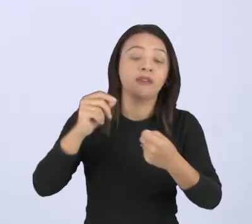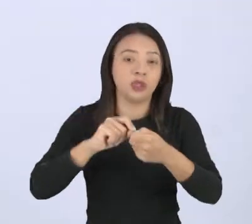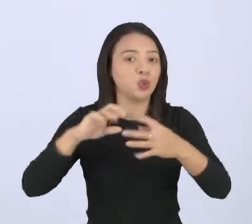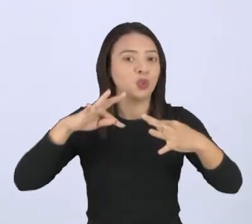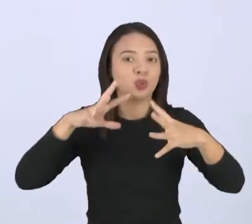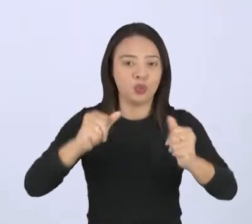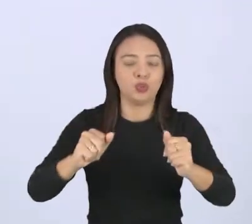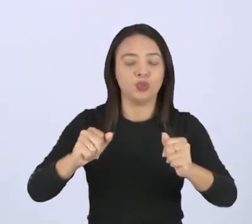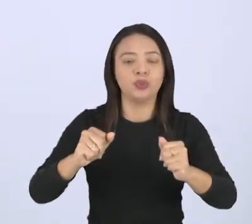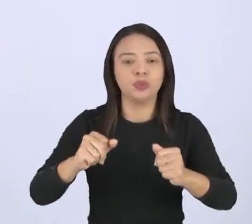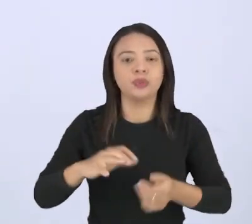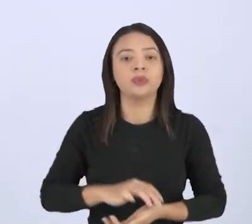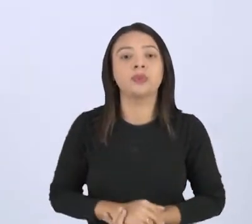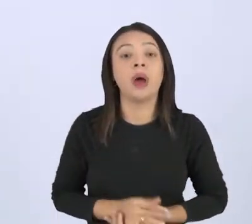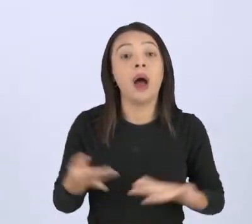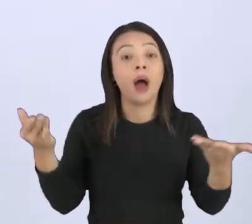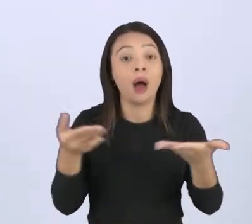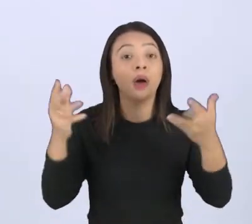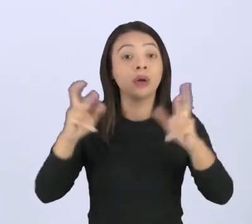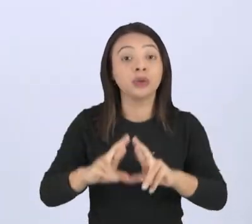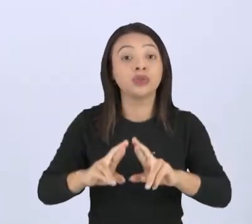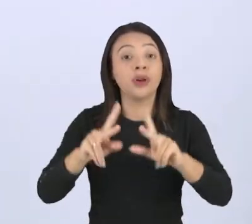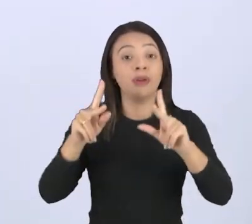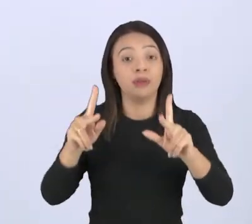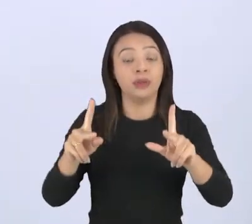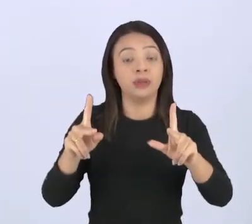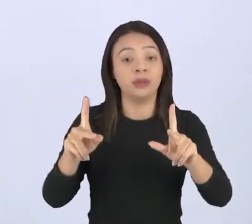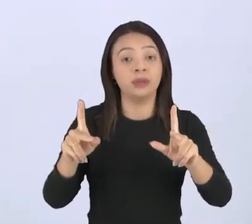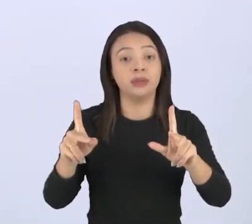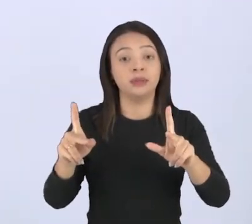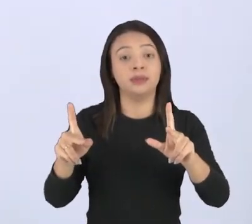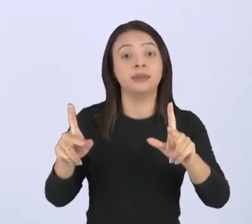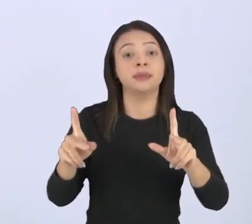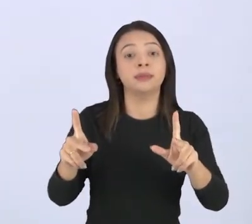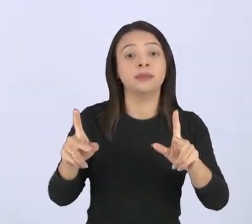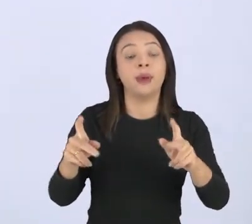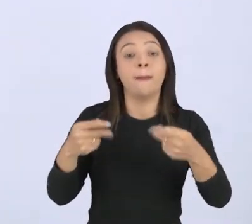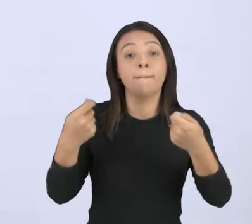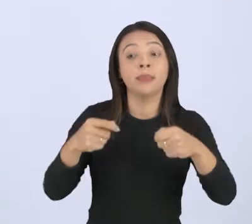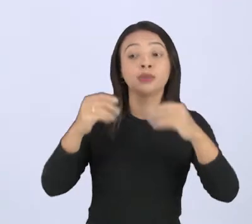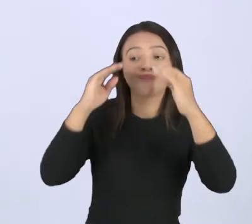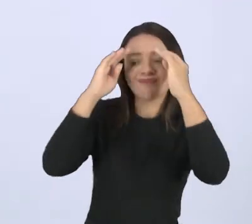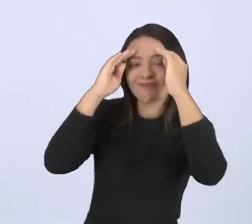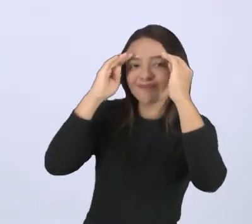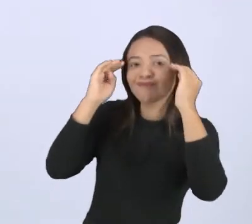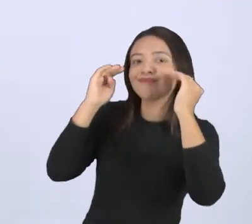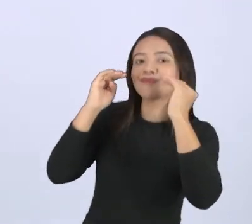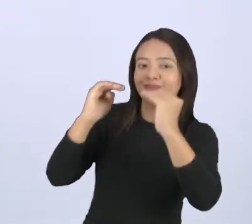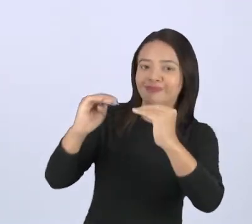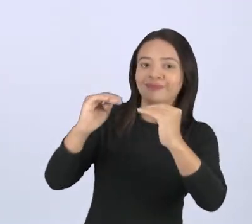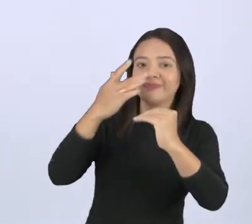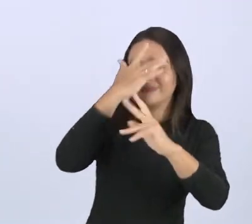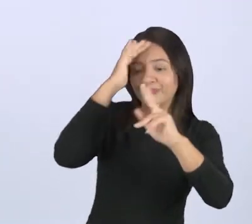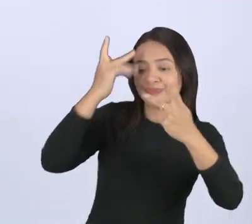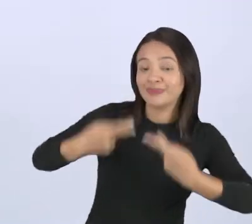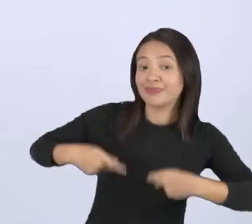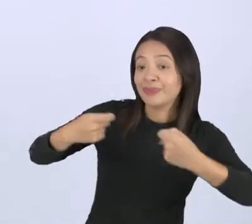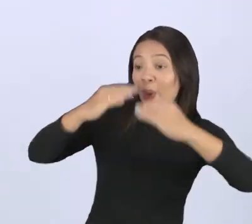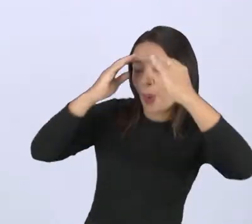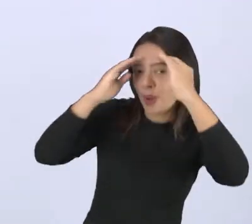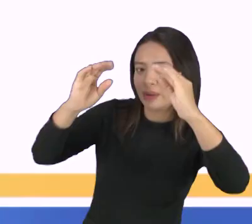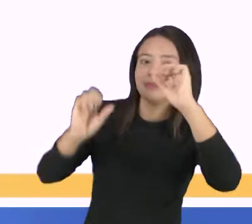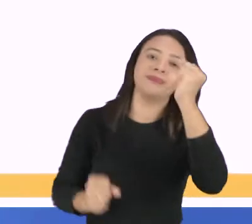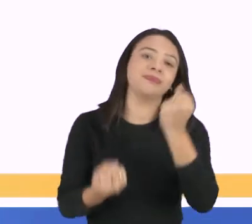ou chefe artesão. Nesse caso, todos, sem distinção, passaram a seguir o ritmo das máquinas.